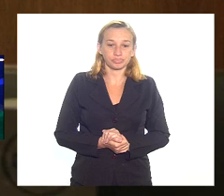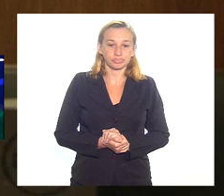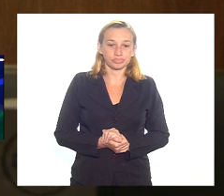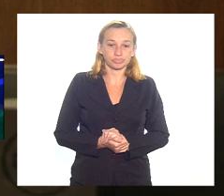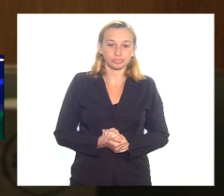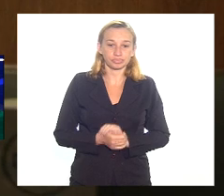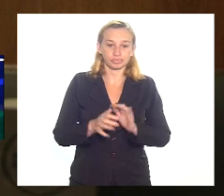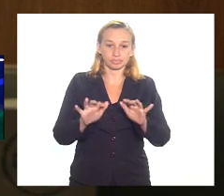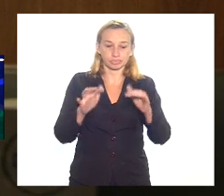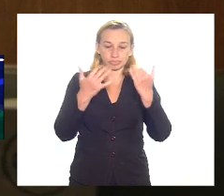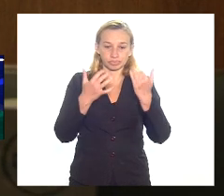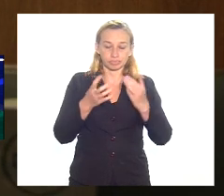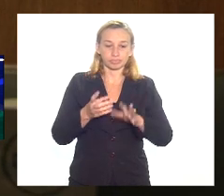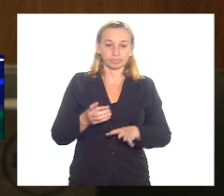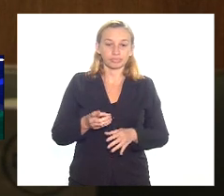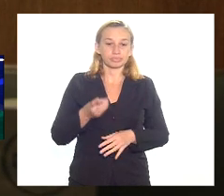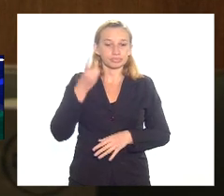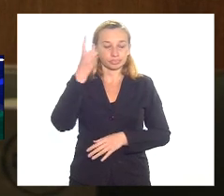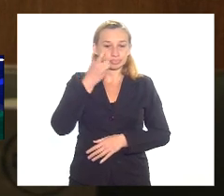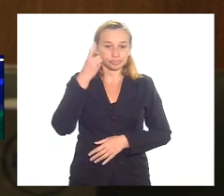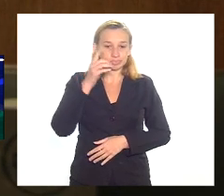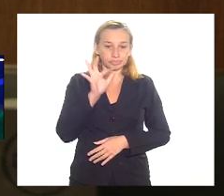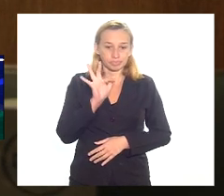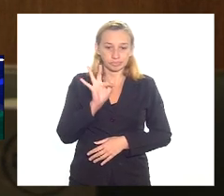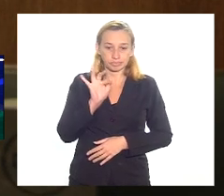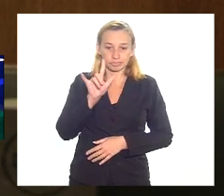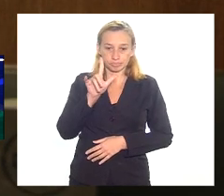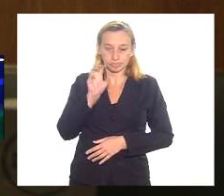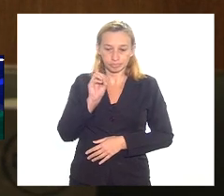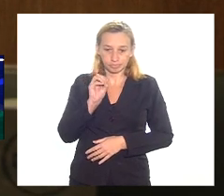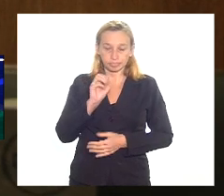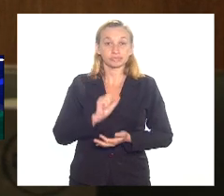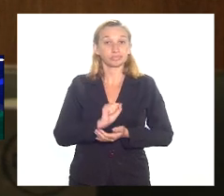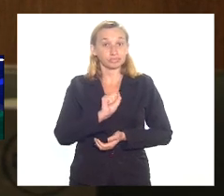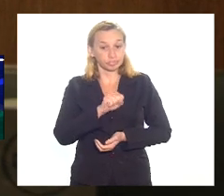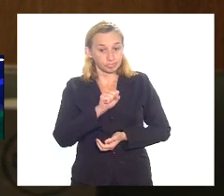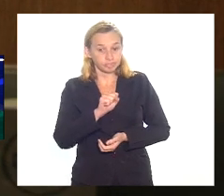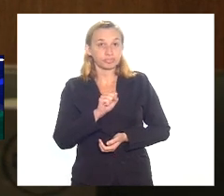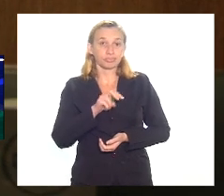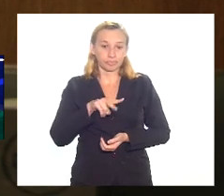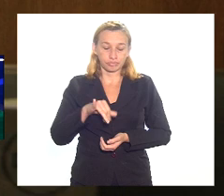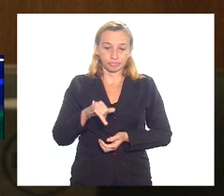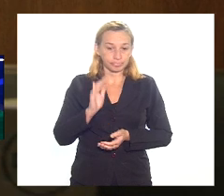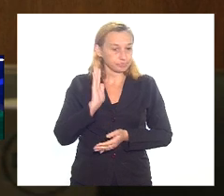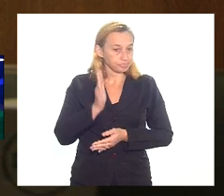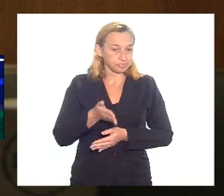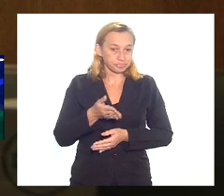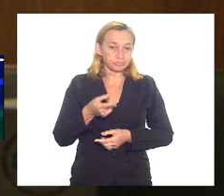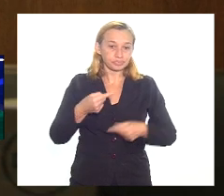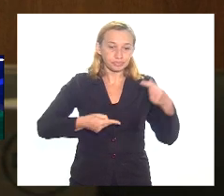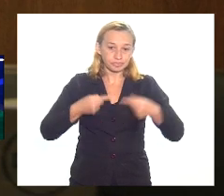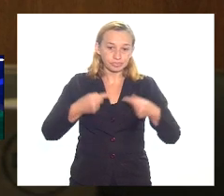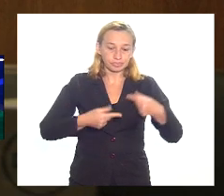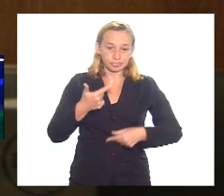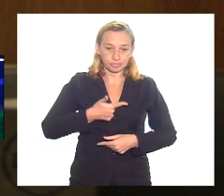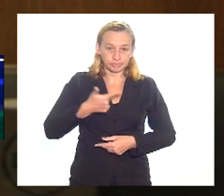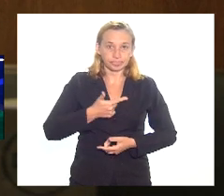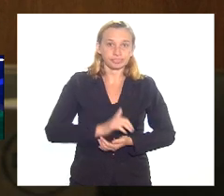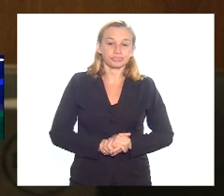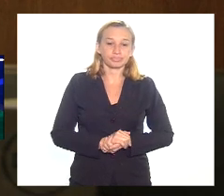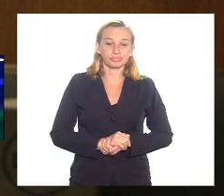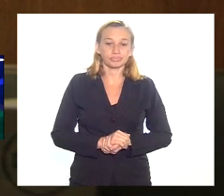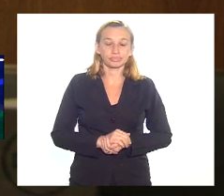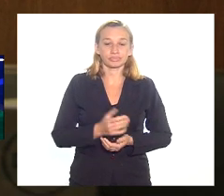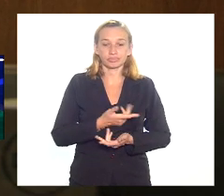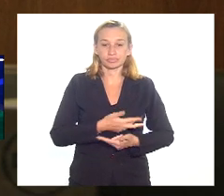Chama a atenção do deputado Flávio, que vai direto para a segunda discussão. porque